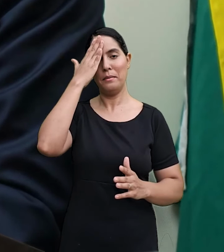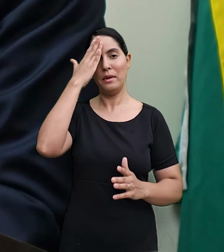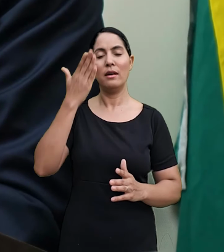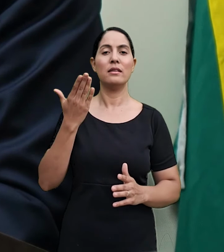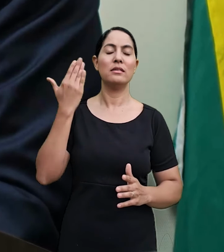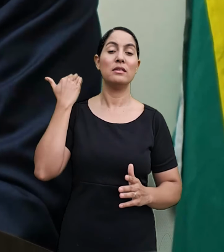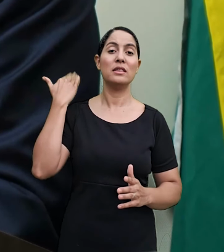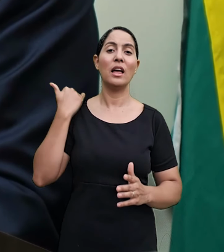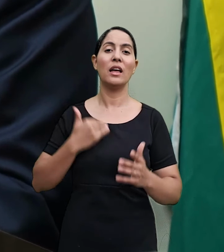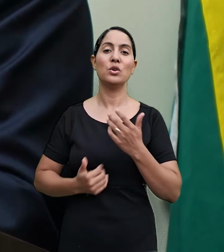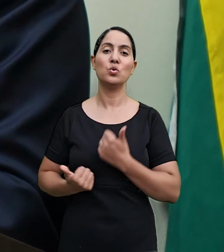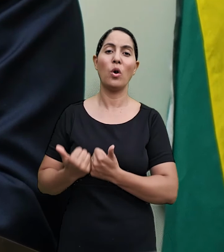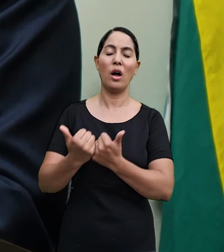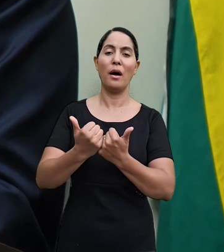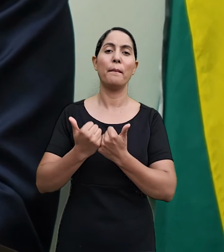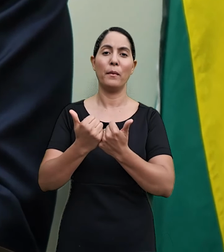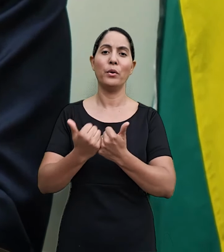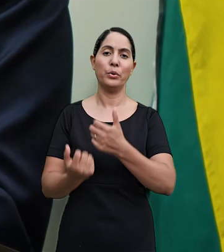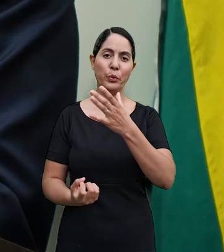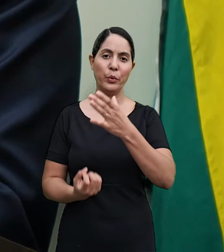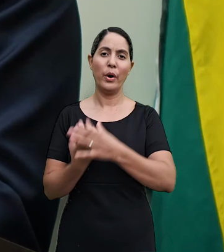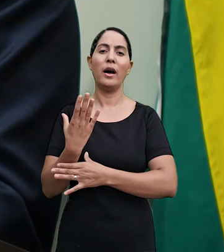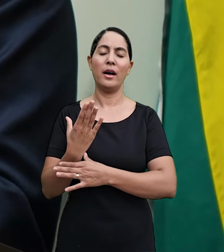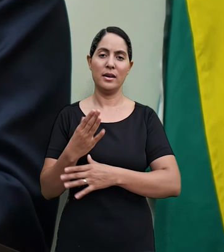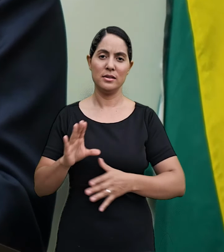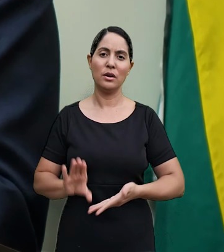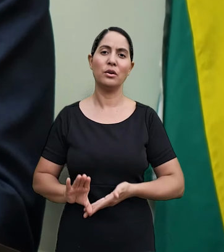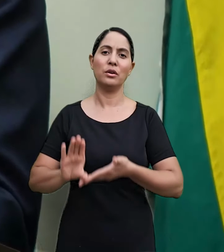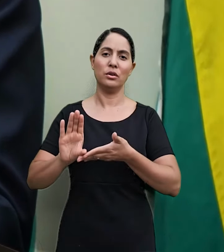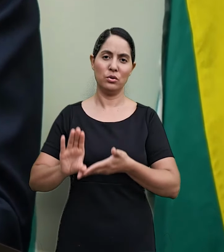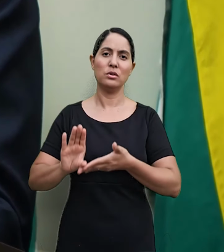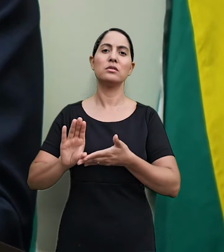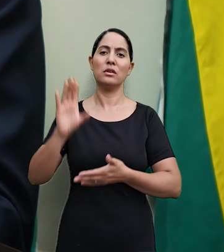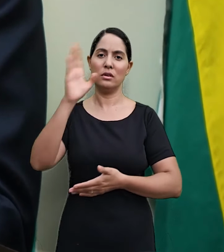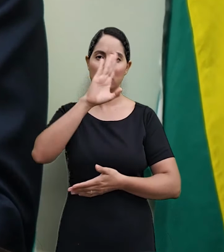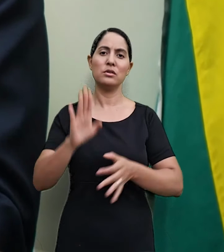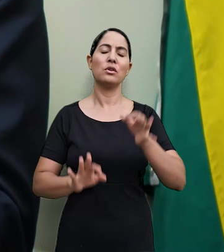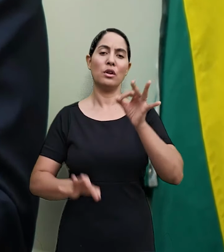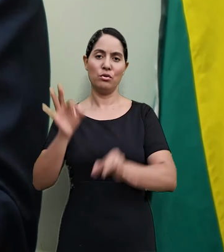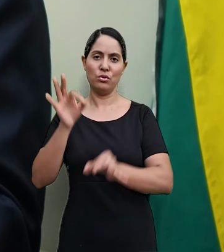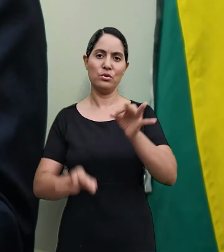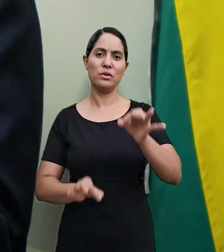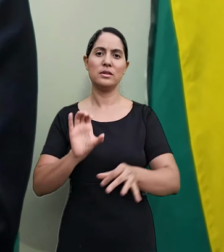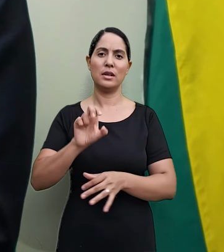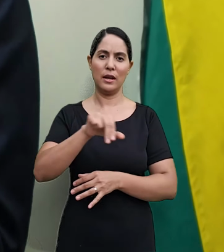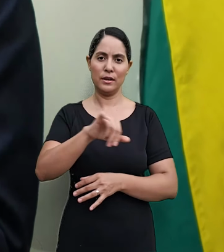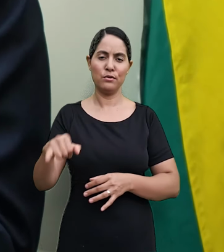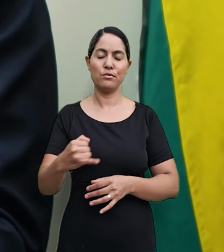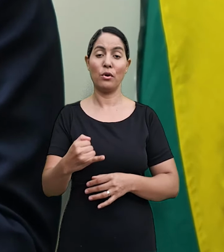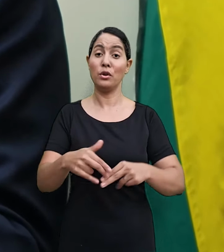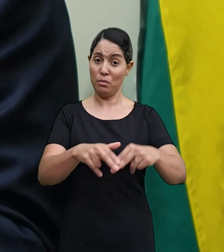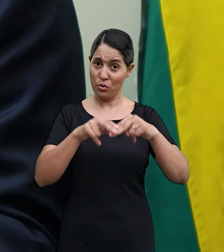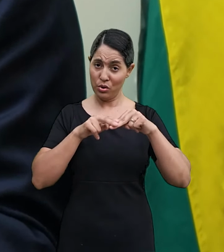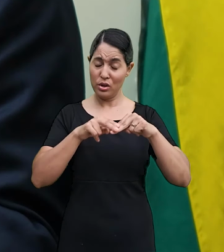desde o apoio decisivo à criação do Conselho Nacional de Justiça. Diante